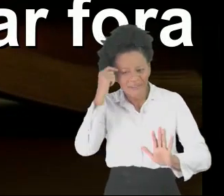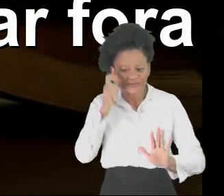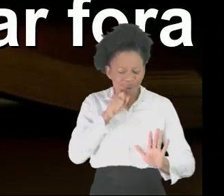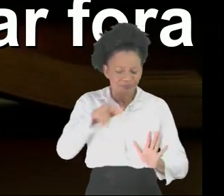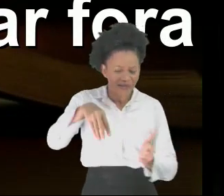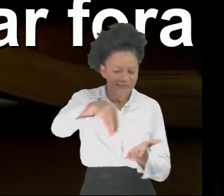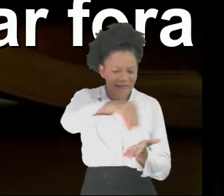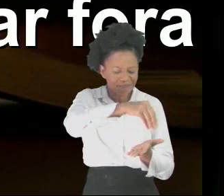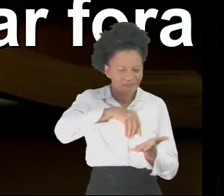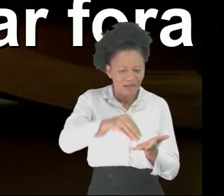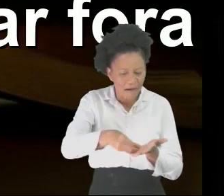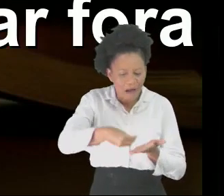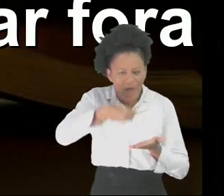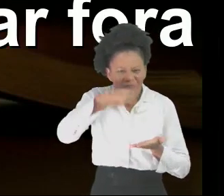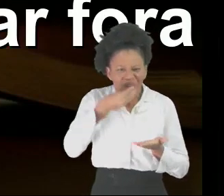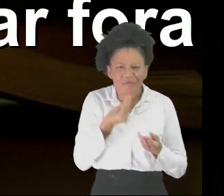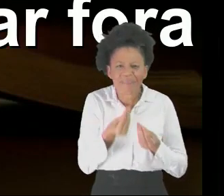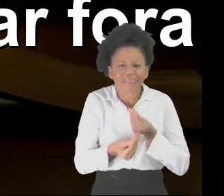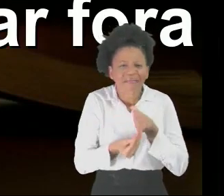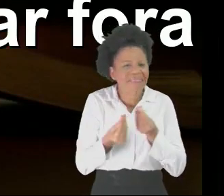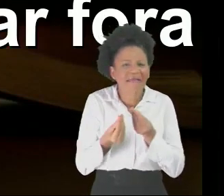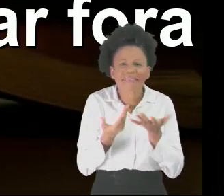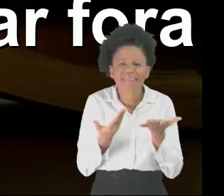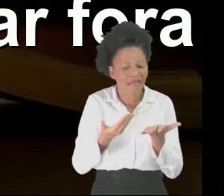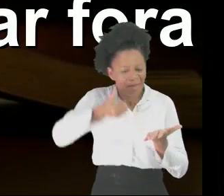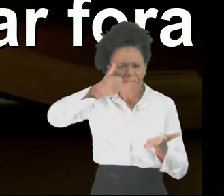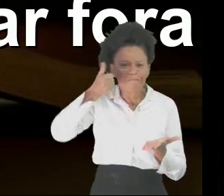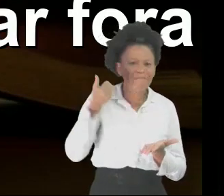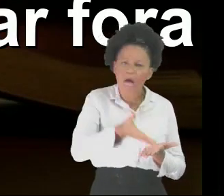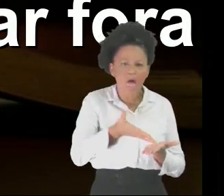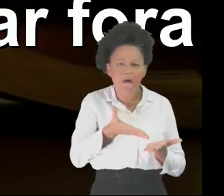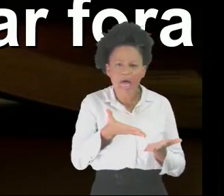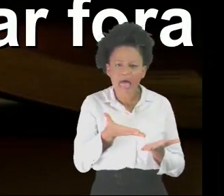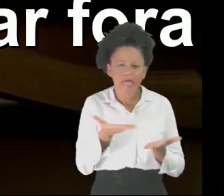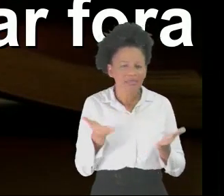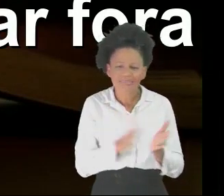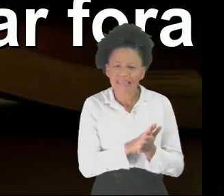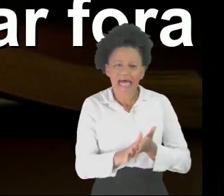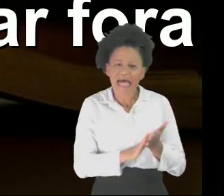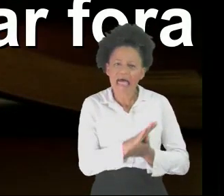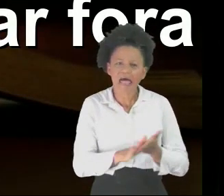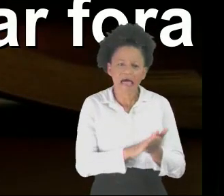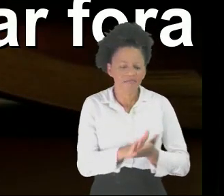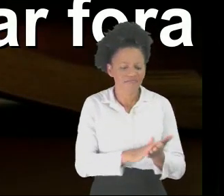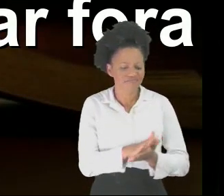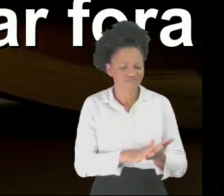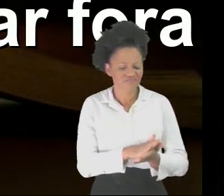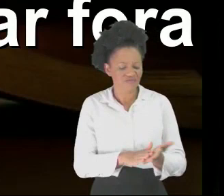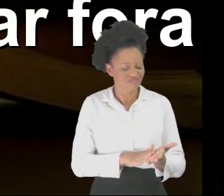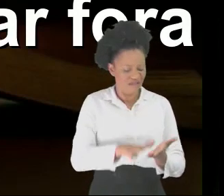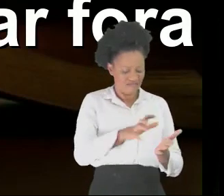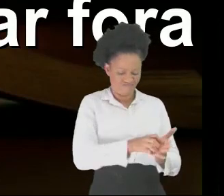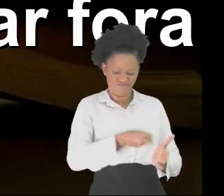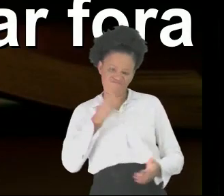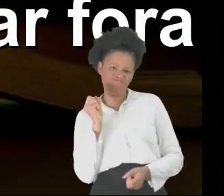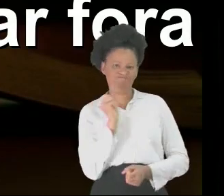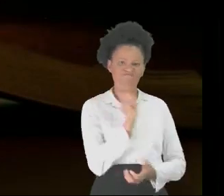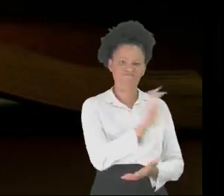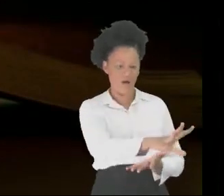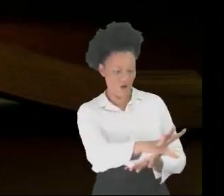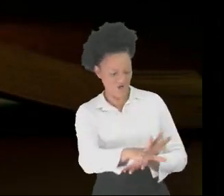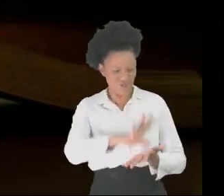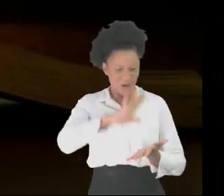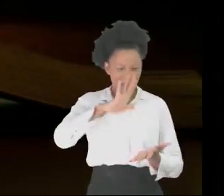de salgar? Para nada mais presta, senão para ser lançado fora e